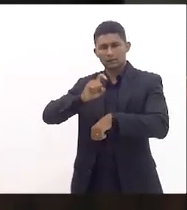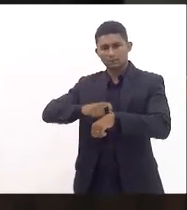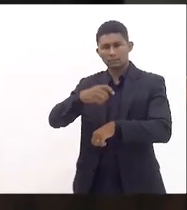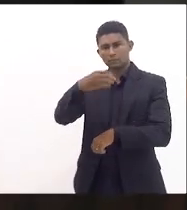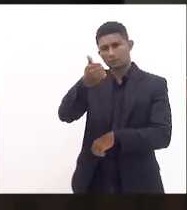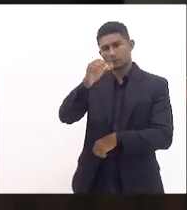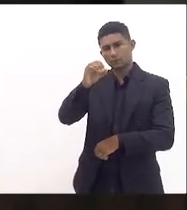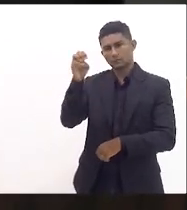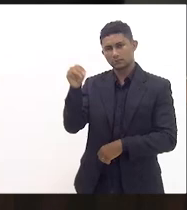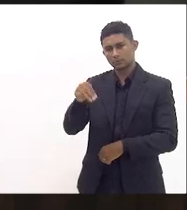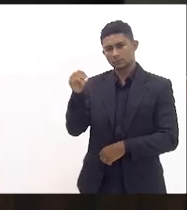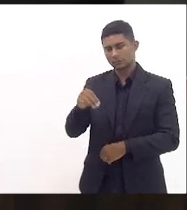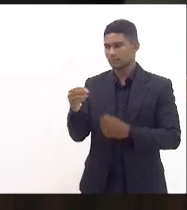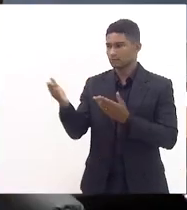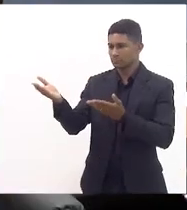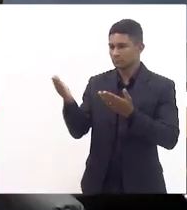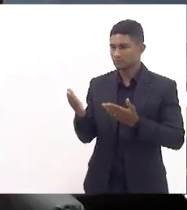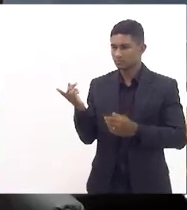palavra.